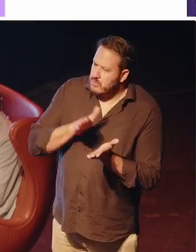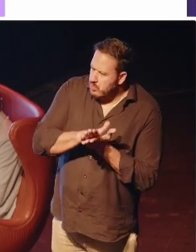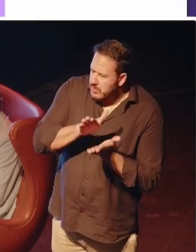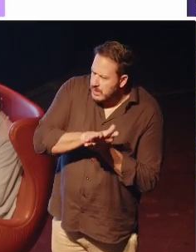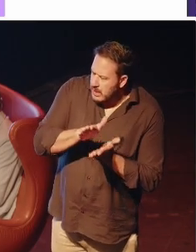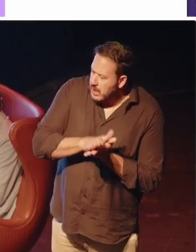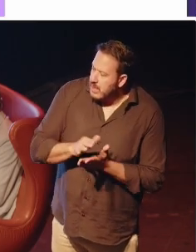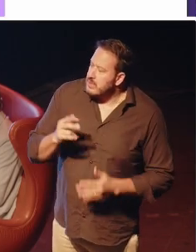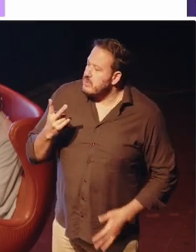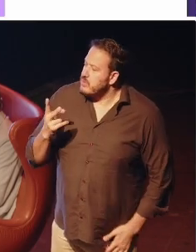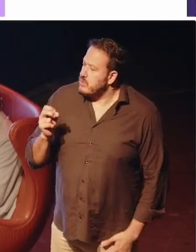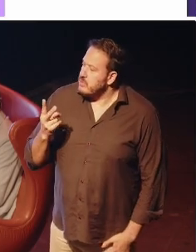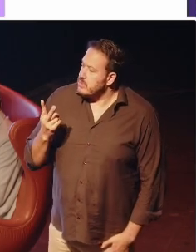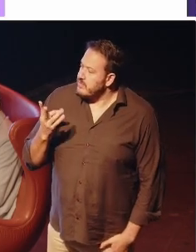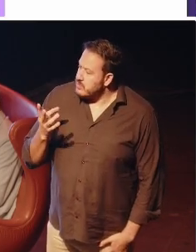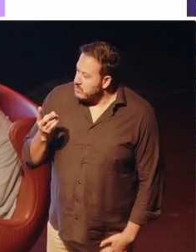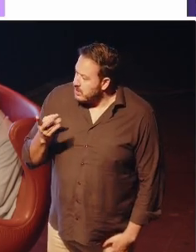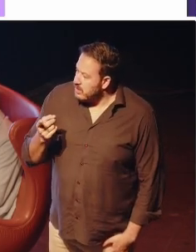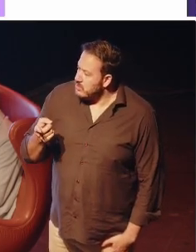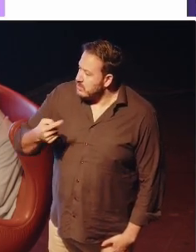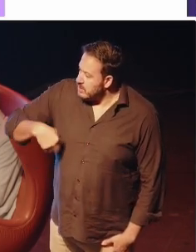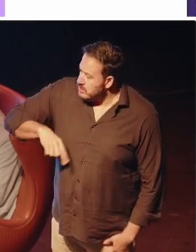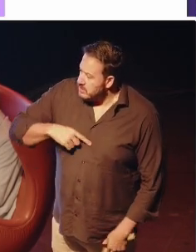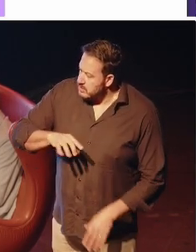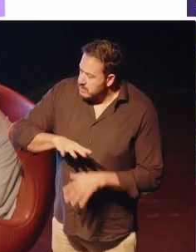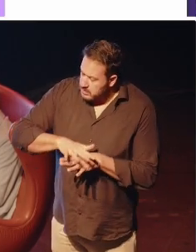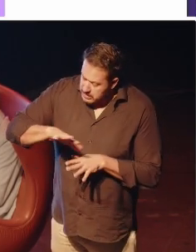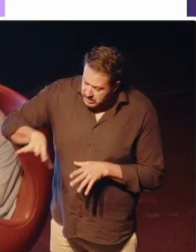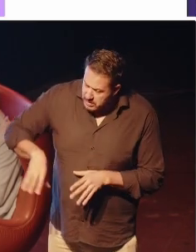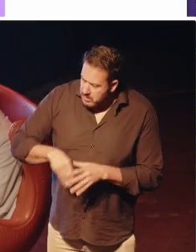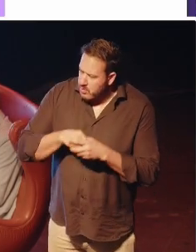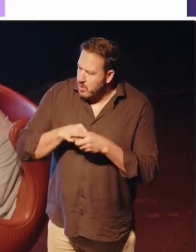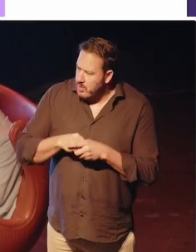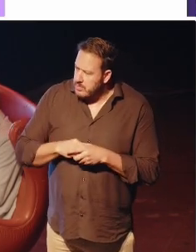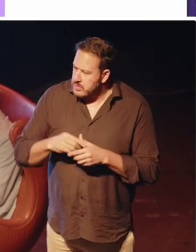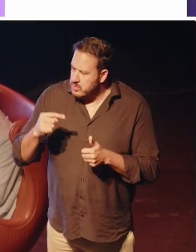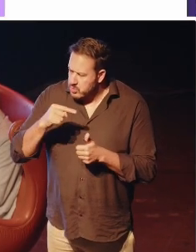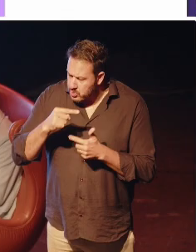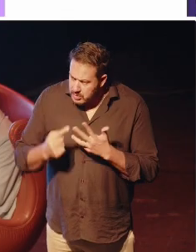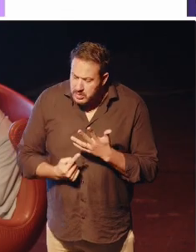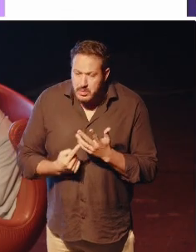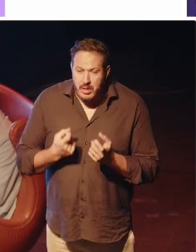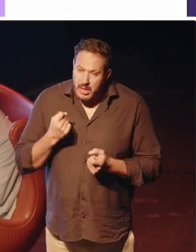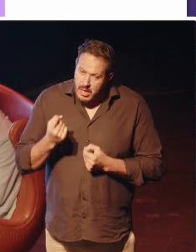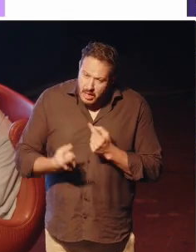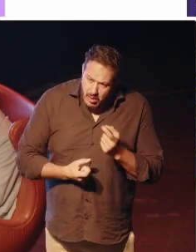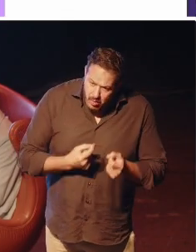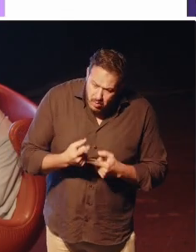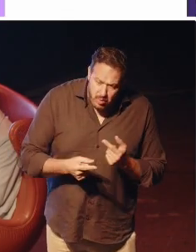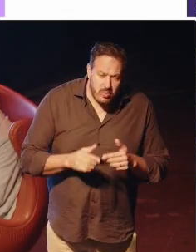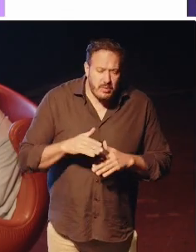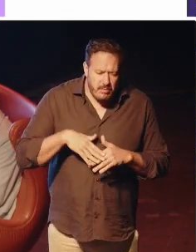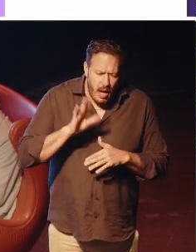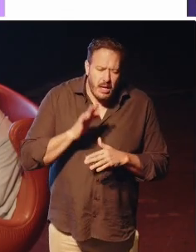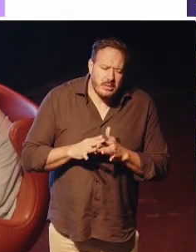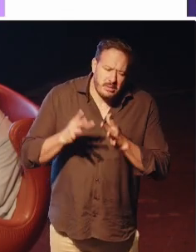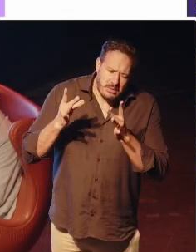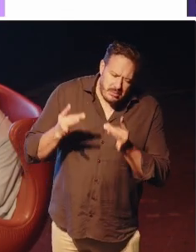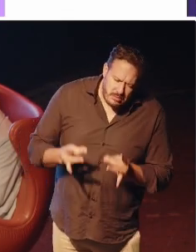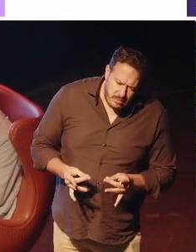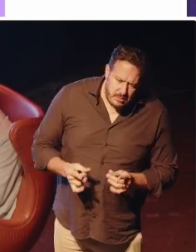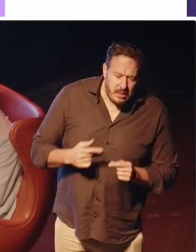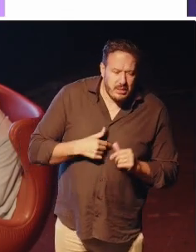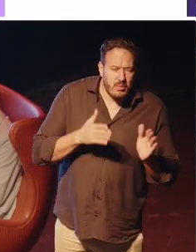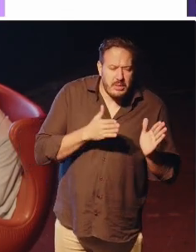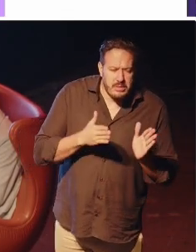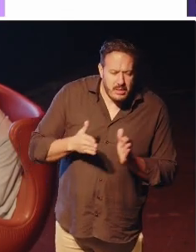né? E que justamente engloba todos esses estágios, alguns mais esmiuçados. Então, o estágio 0,